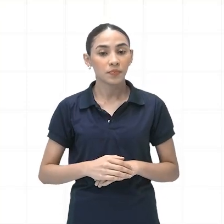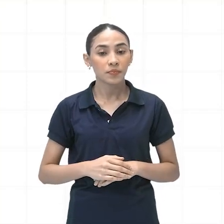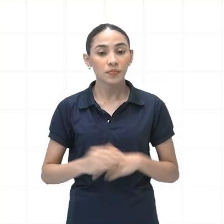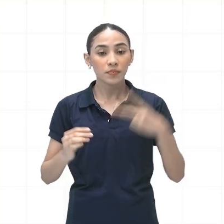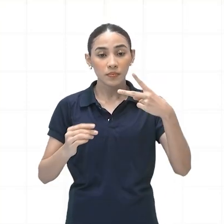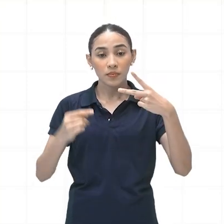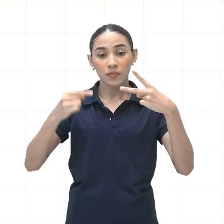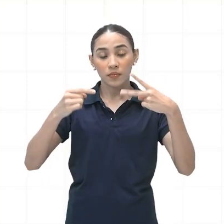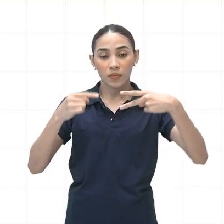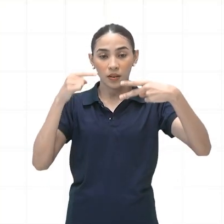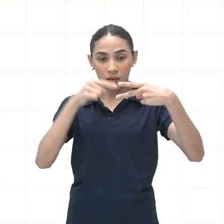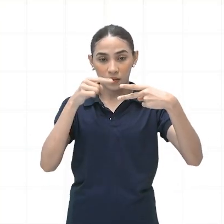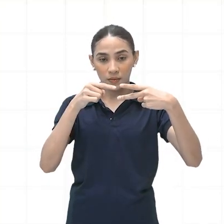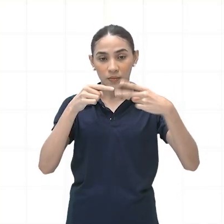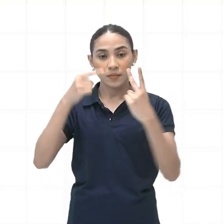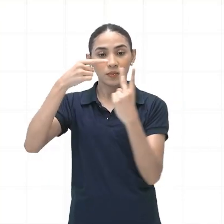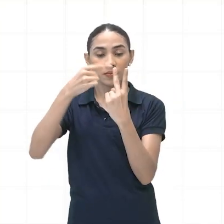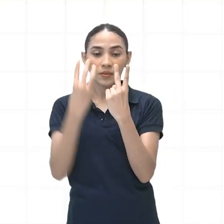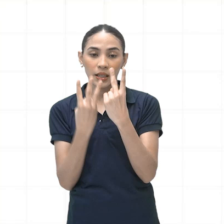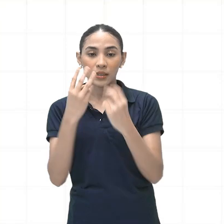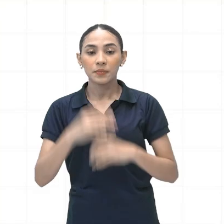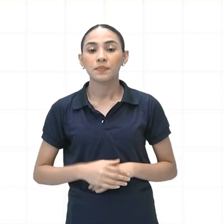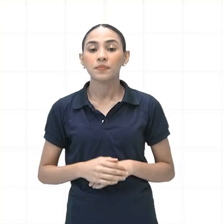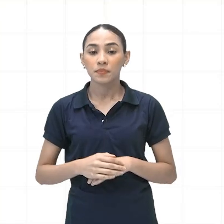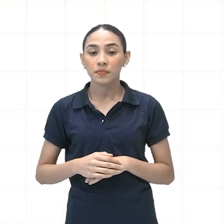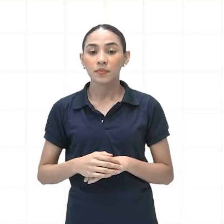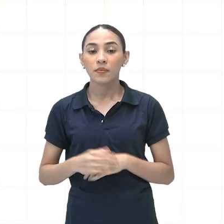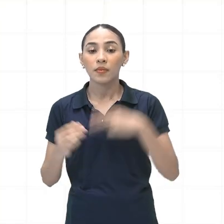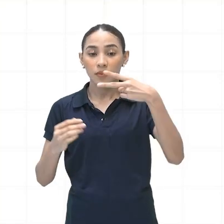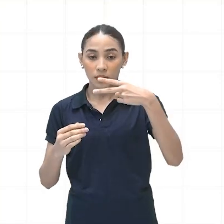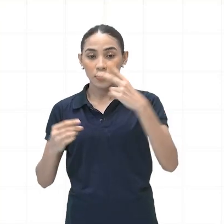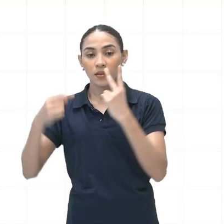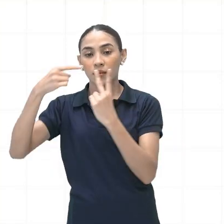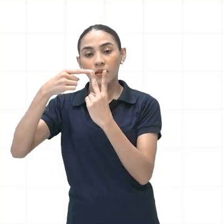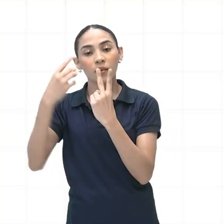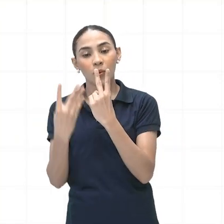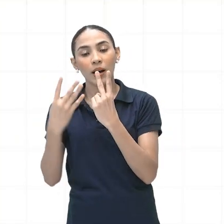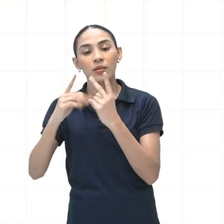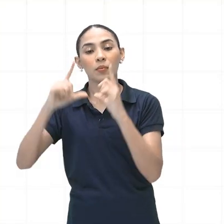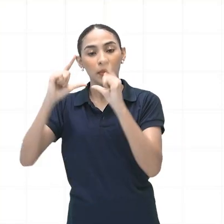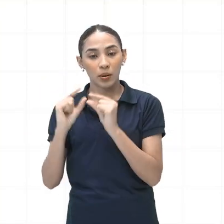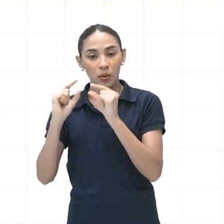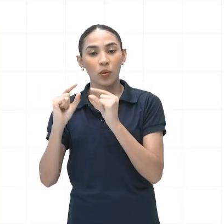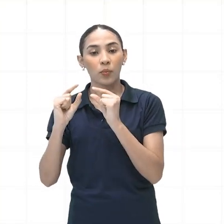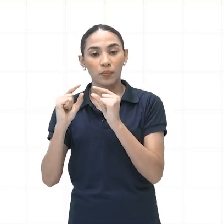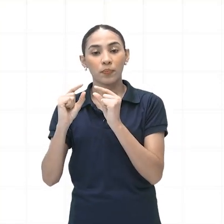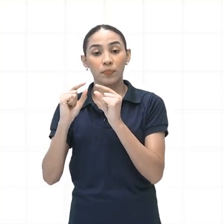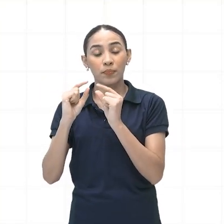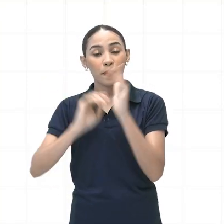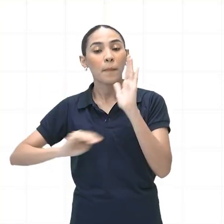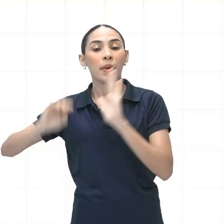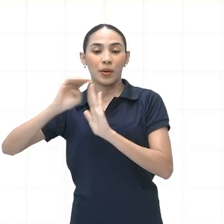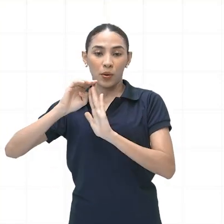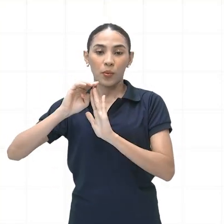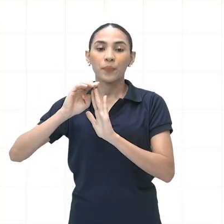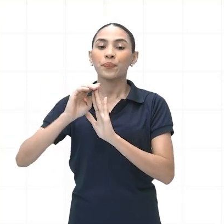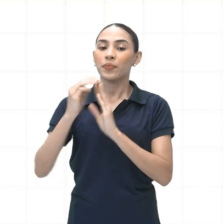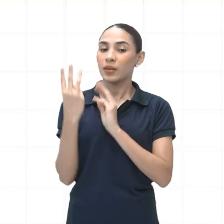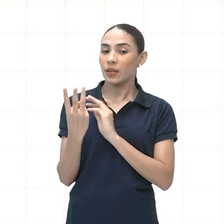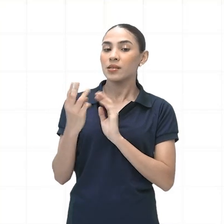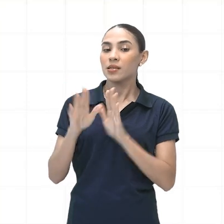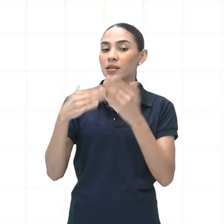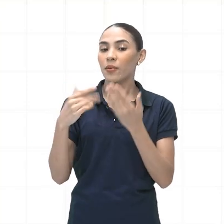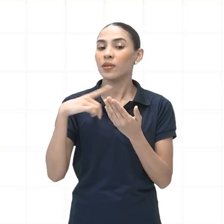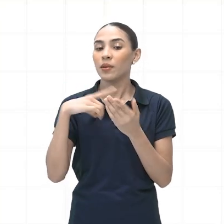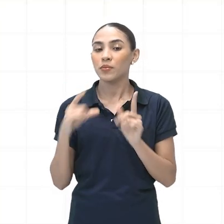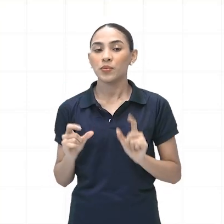é menor do que a raiz quadrada de 3 e a raiz quadrada de 4 é maior do que a raiz quadrada de 3,